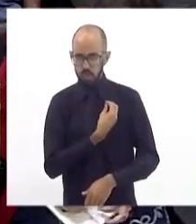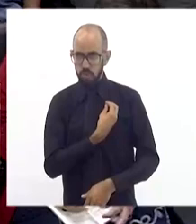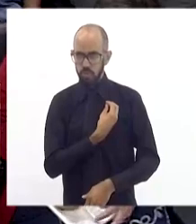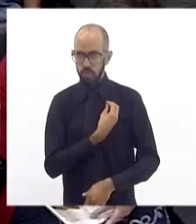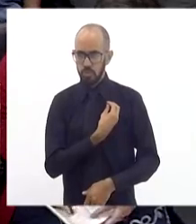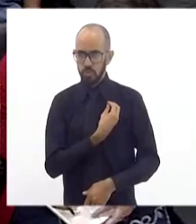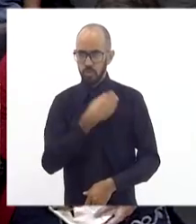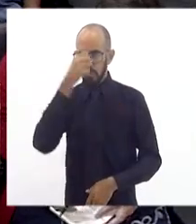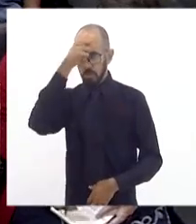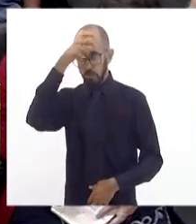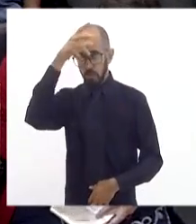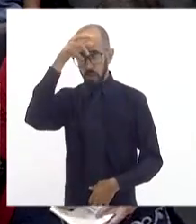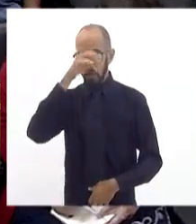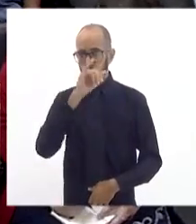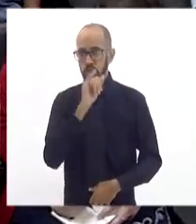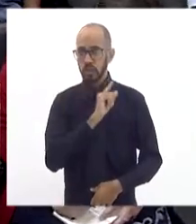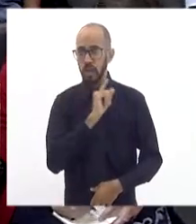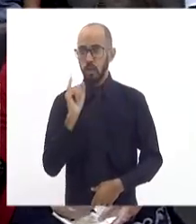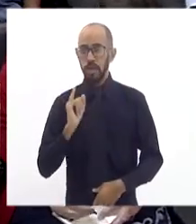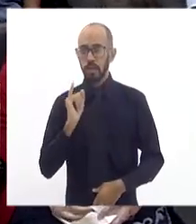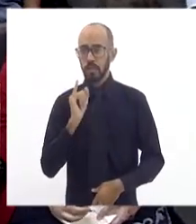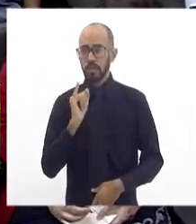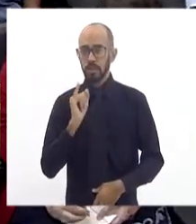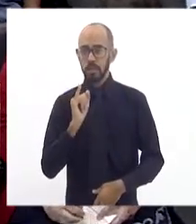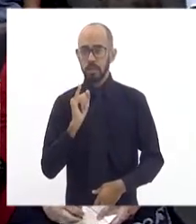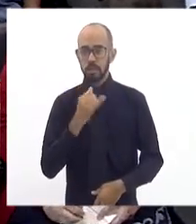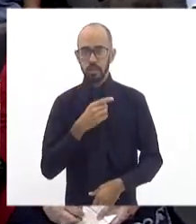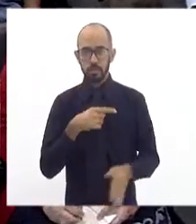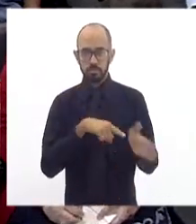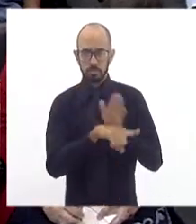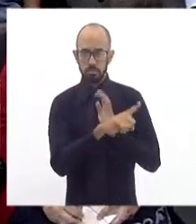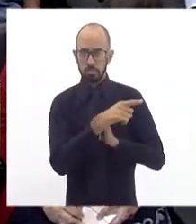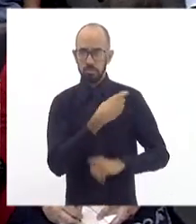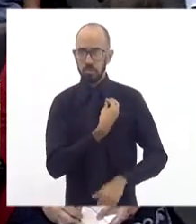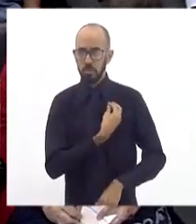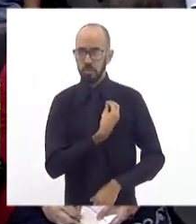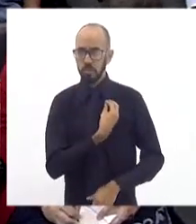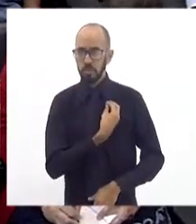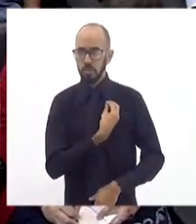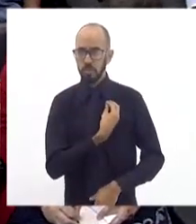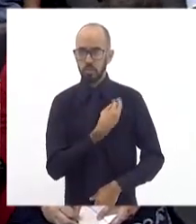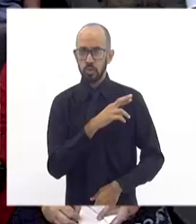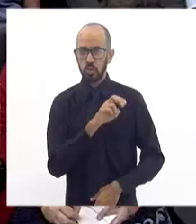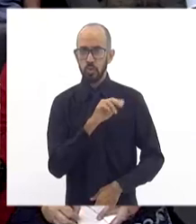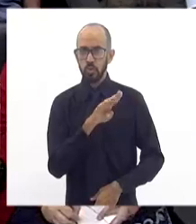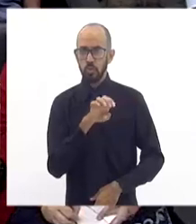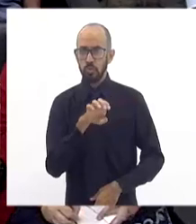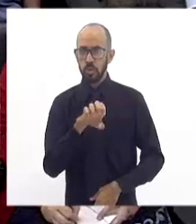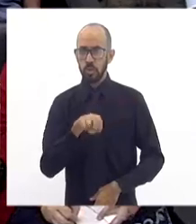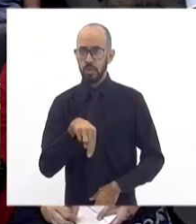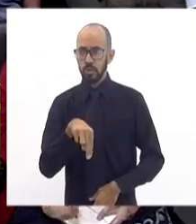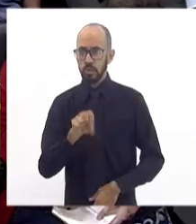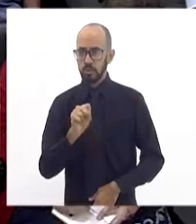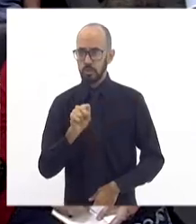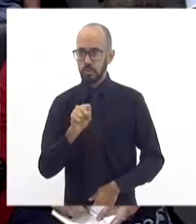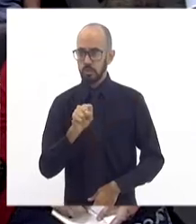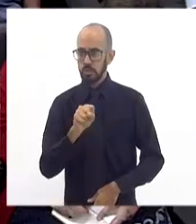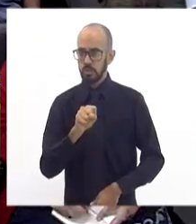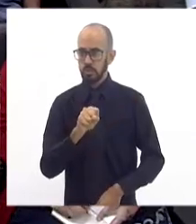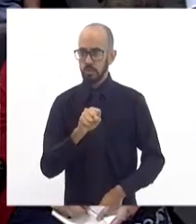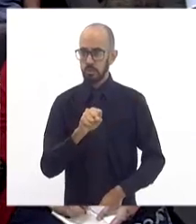o prefeito de Itaguaí já que a questão interfere muito no município de Taguaí tá presente Prefeito Ruben Vieira de Souza